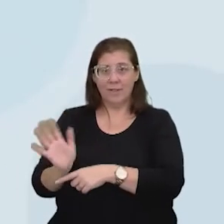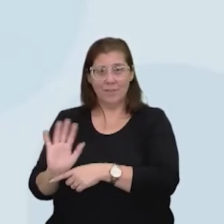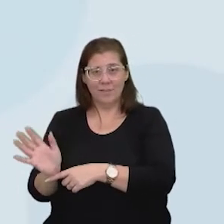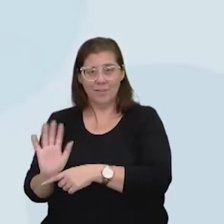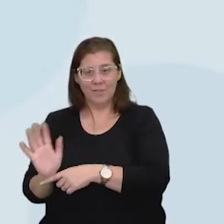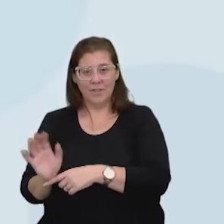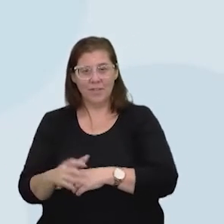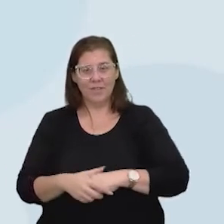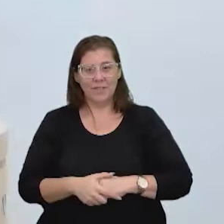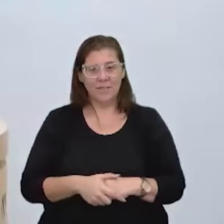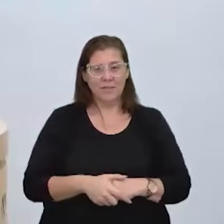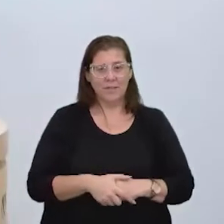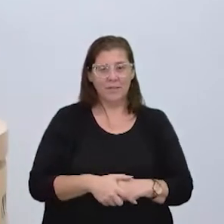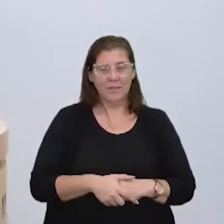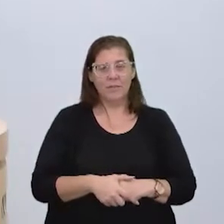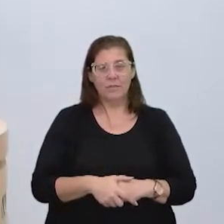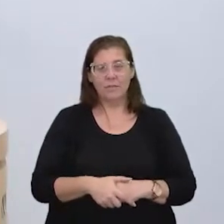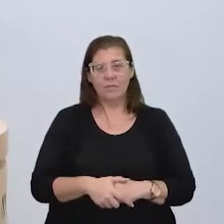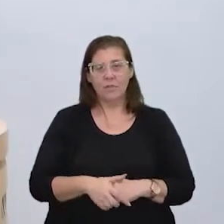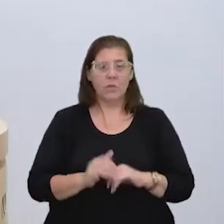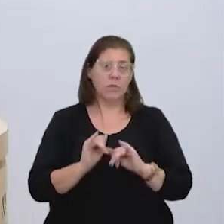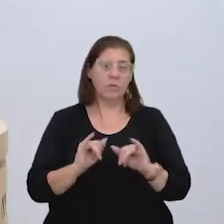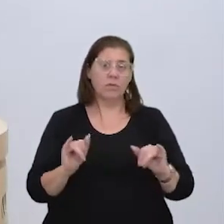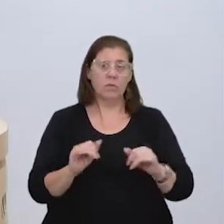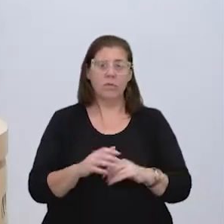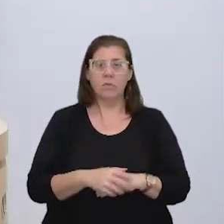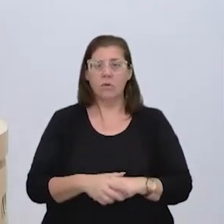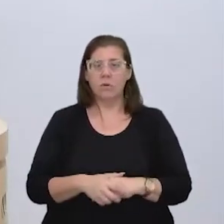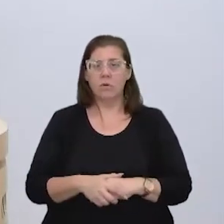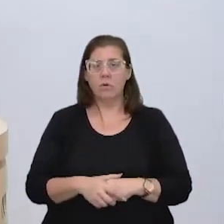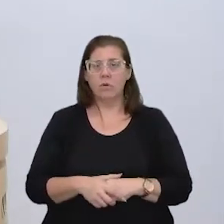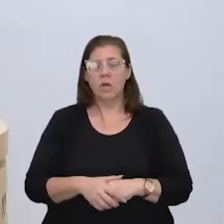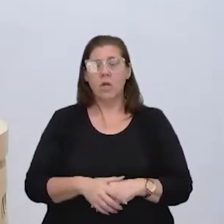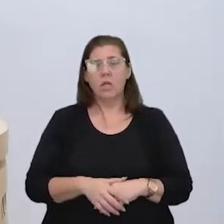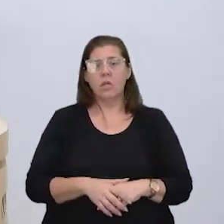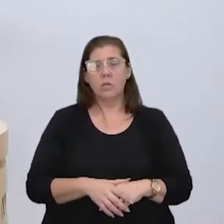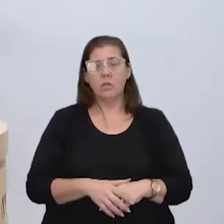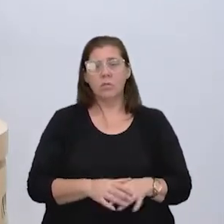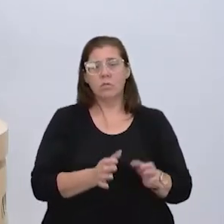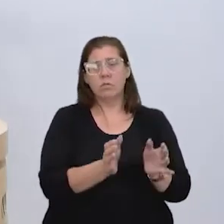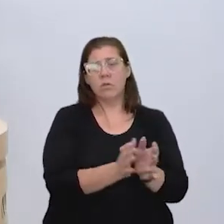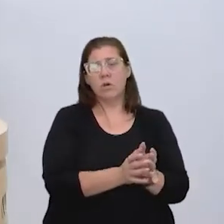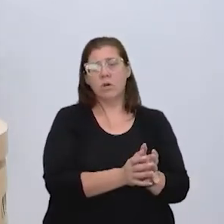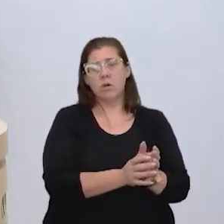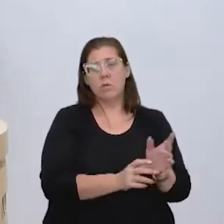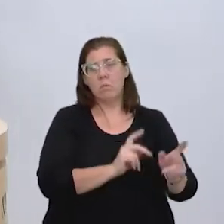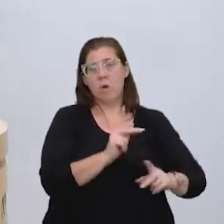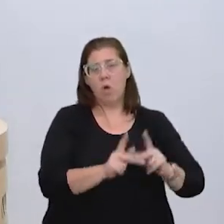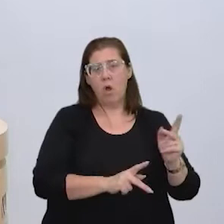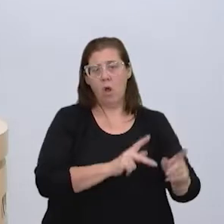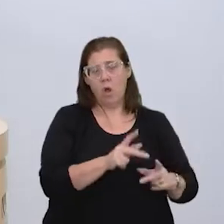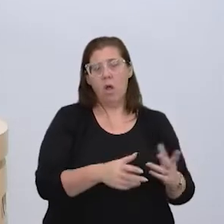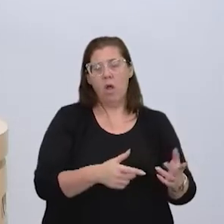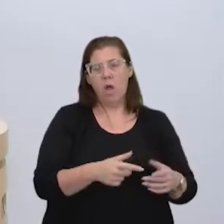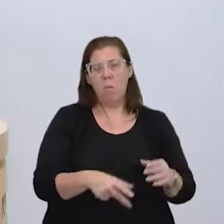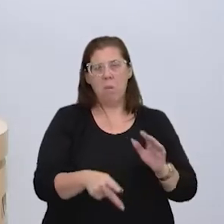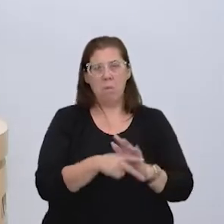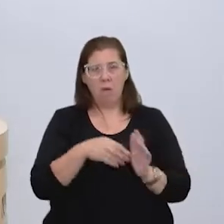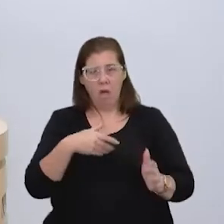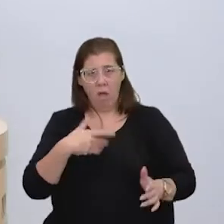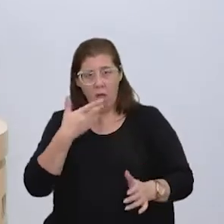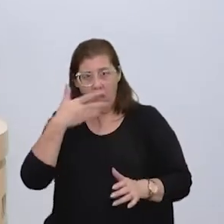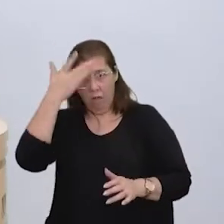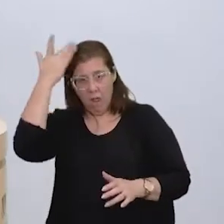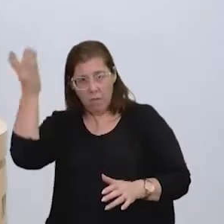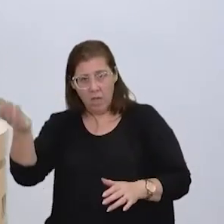aquela novela, que eu não vou citar nomes, que era do povo... Era uma novela meio árabe, mas era árabe brasileira.